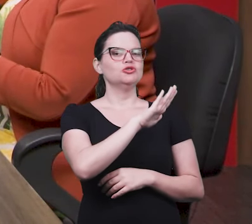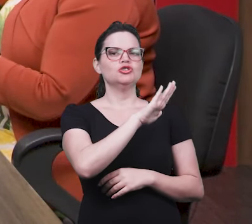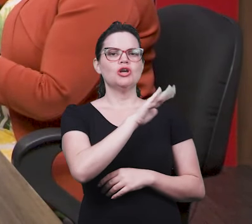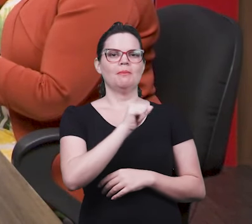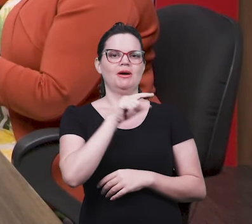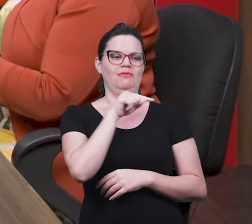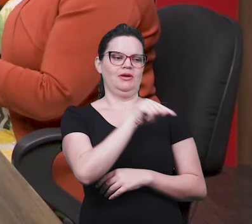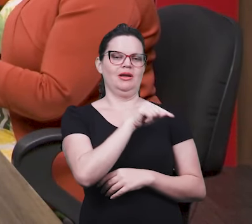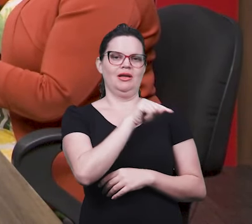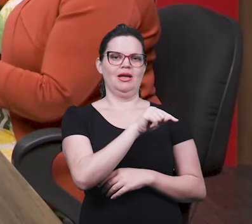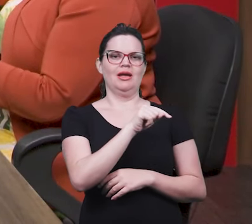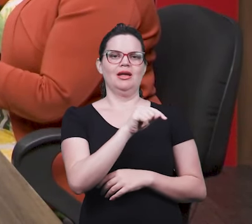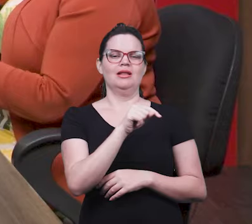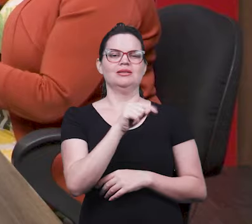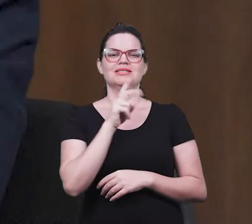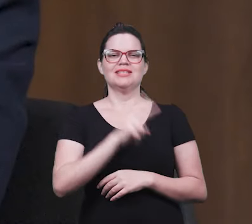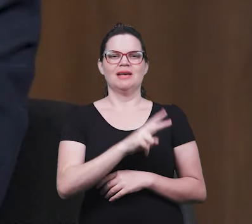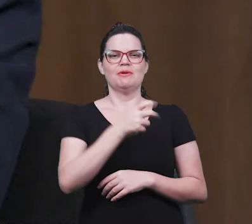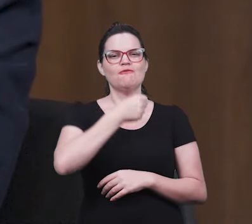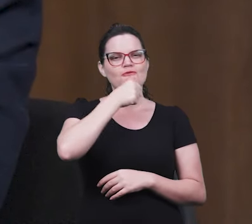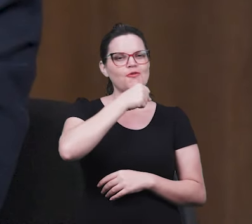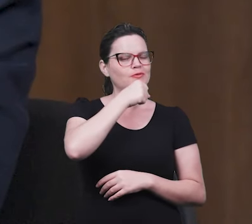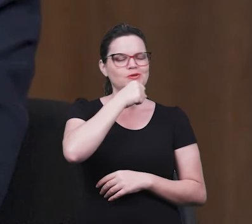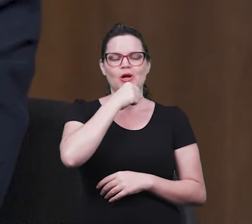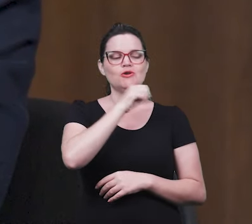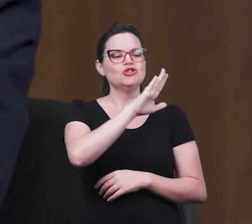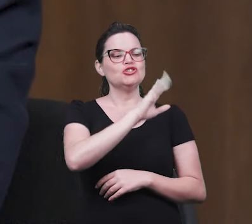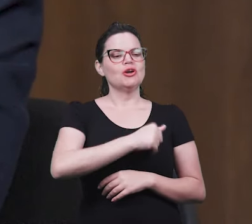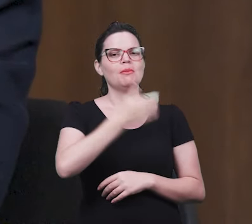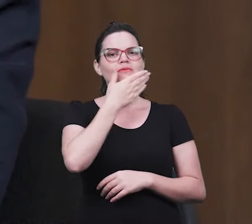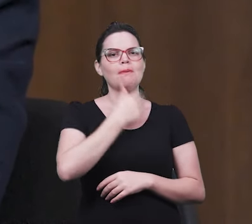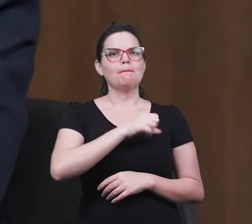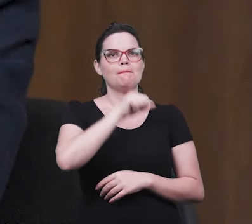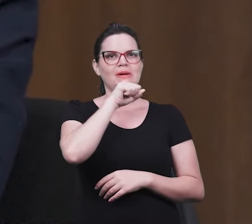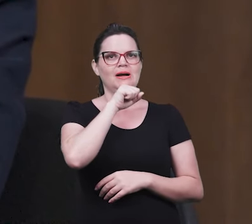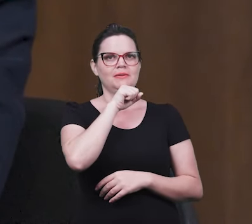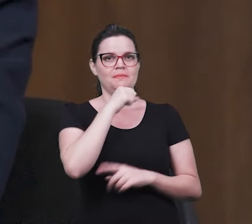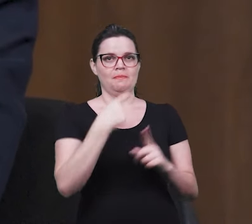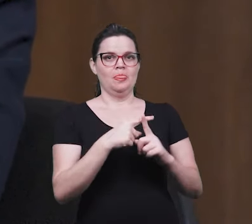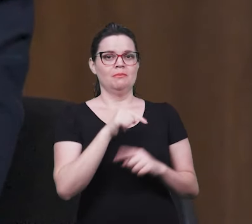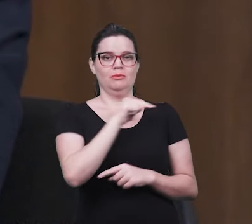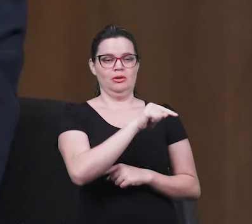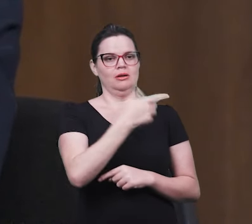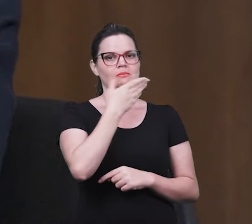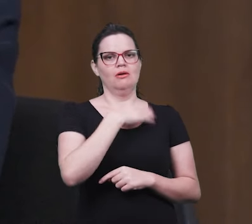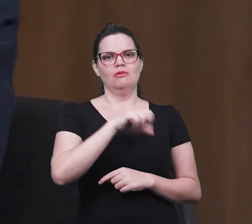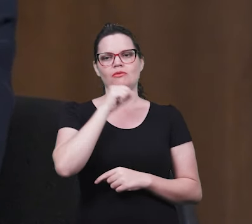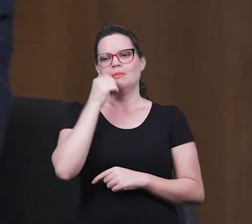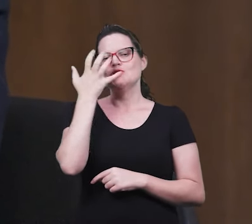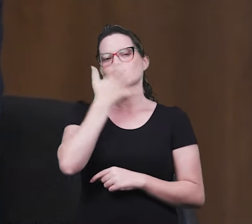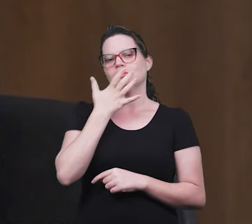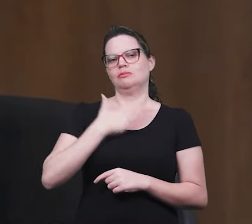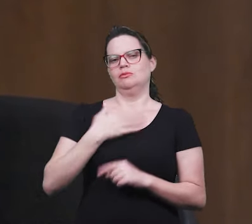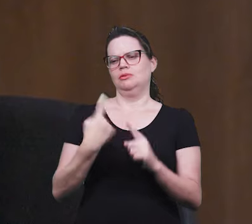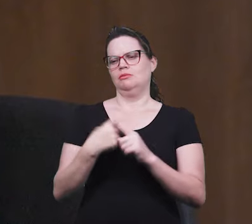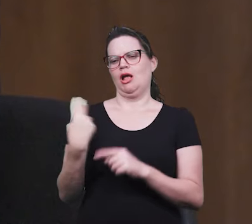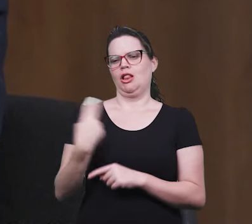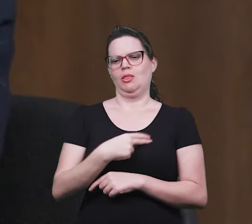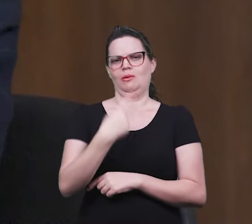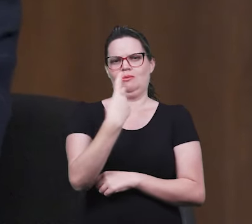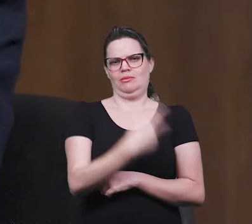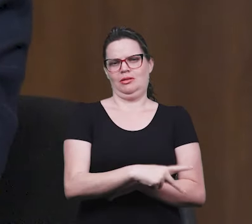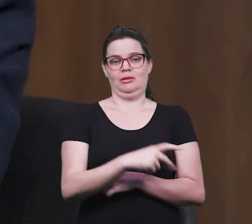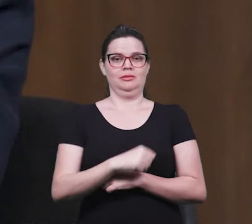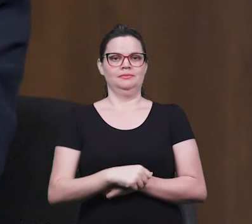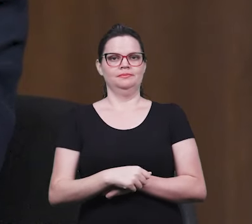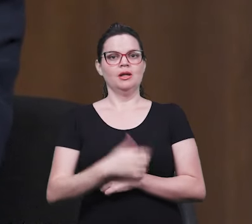a minha primeira infância foi sempre com eles. Meu avô tinha a verdadeira paixão por mim, tinha o nome dele, aquela coisa toda. E meu avô